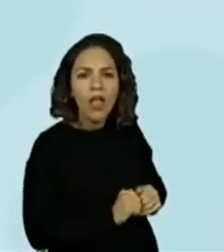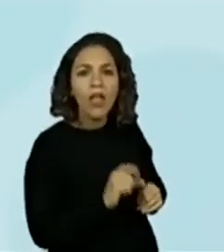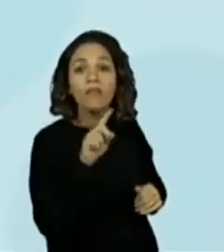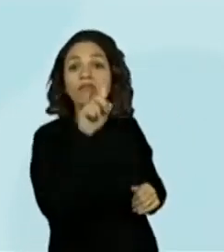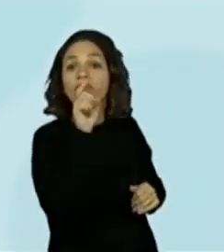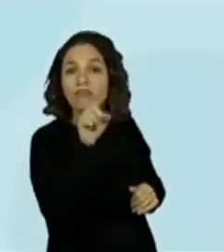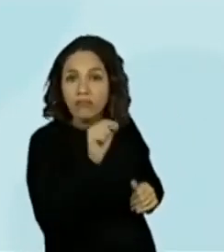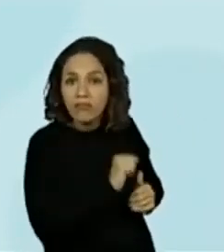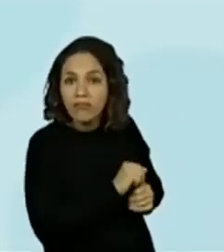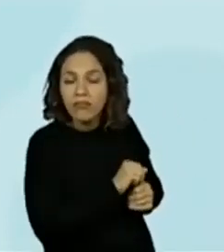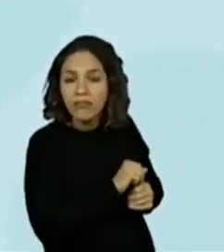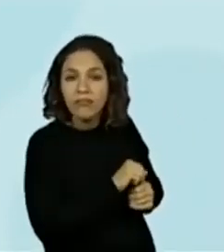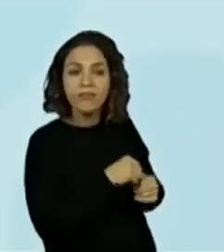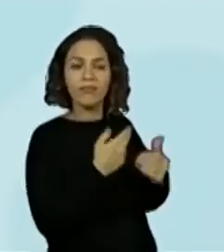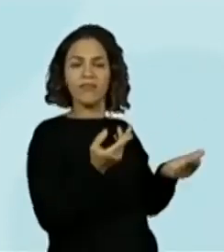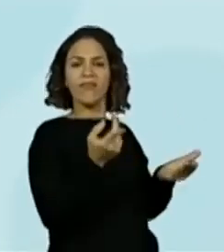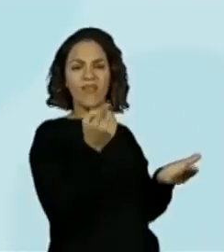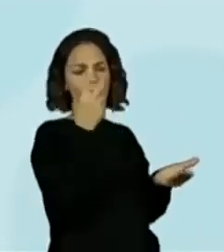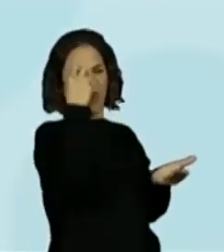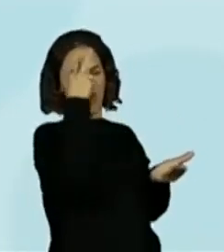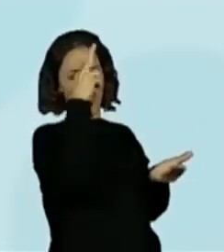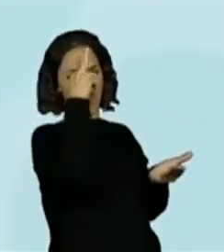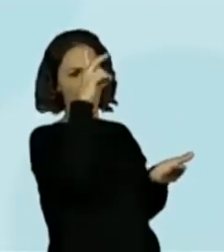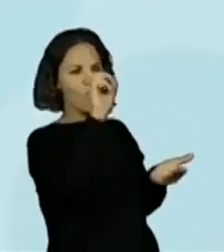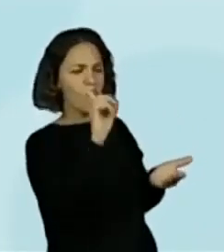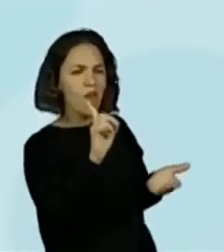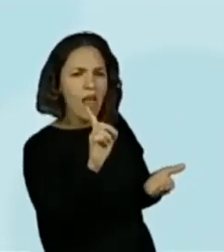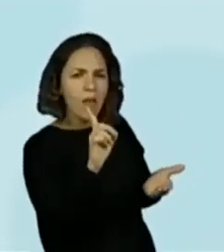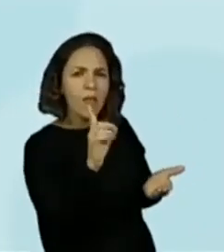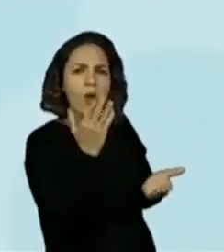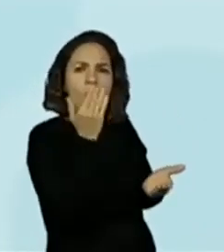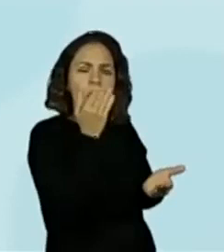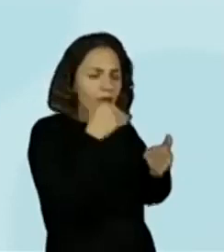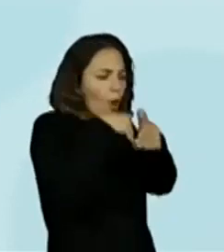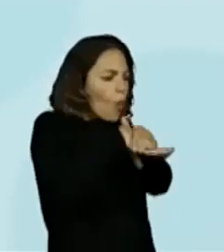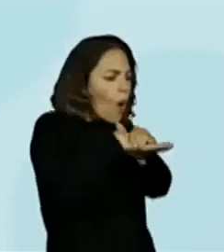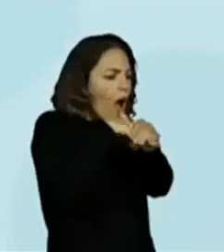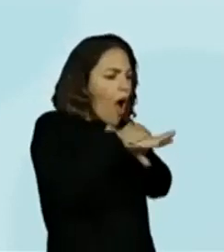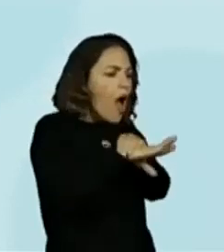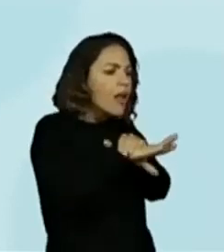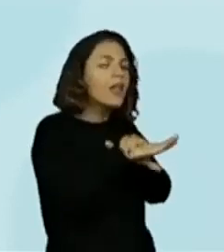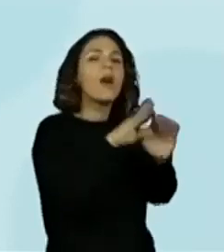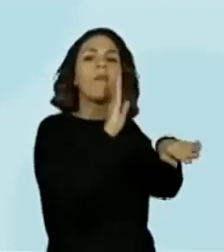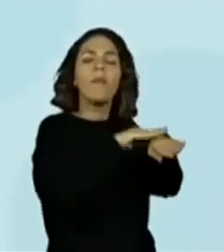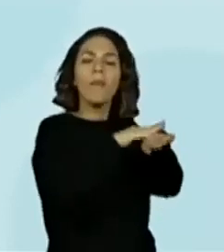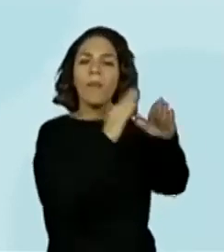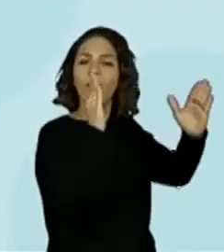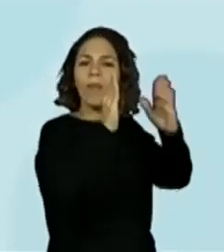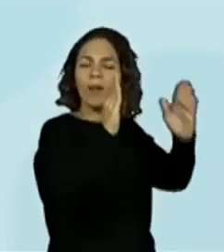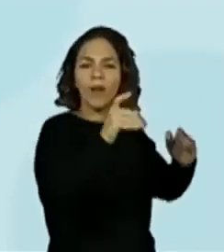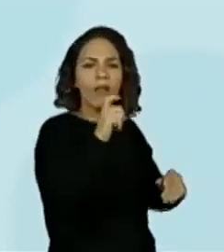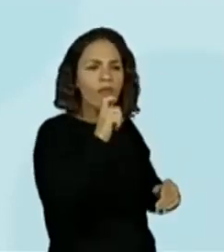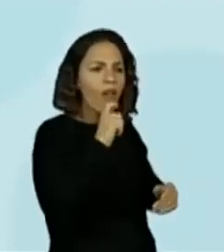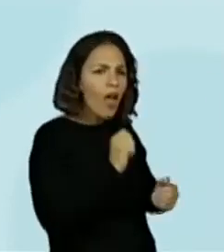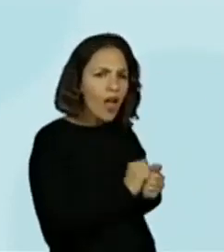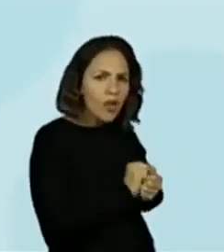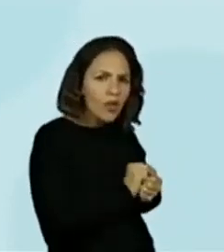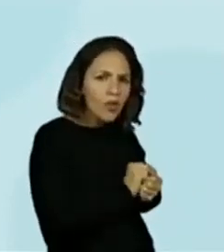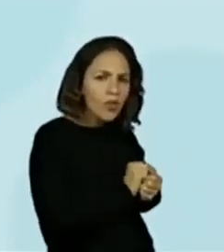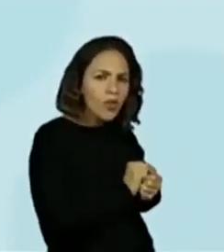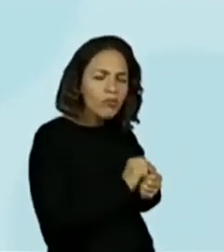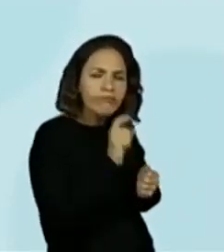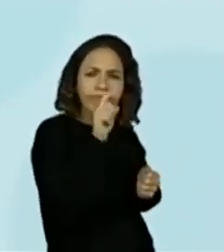Por acaso, não se lembrou de guardar comida para o inverno? Olha só, para